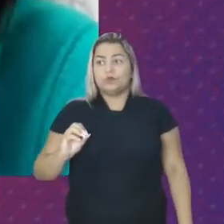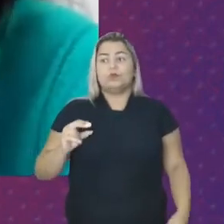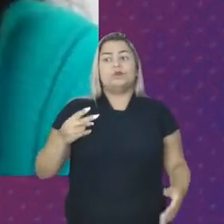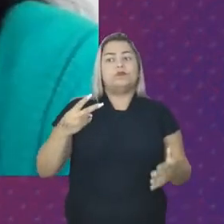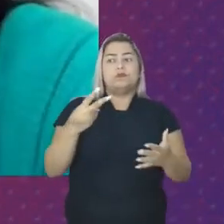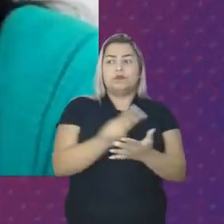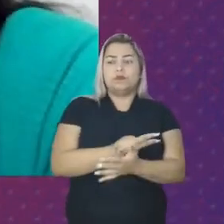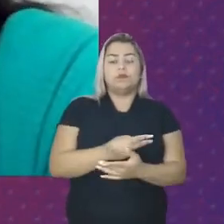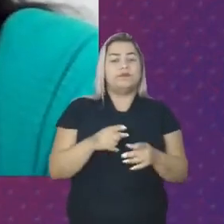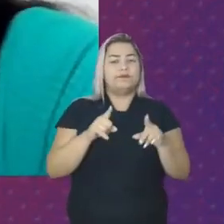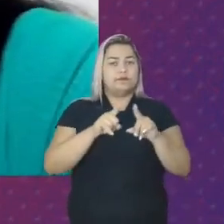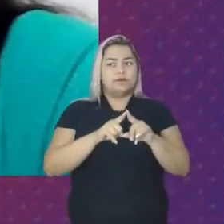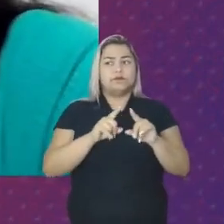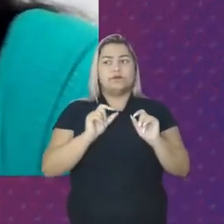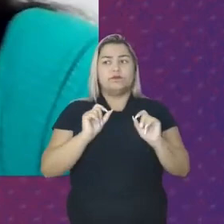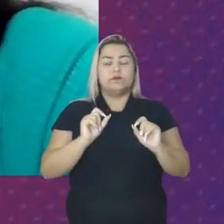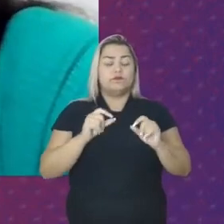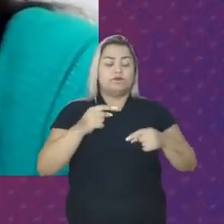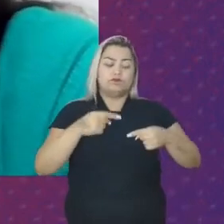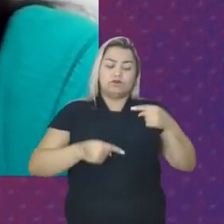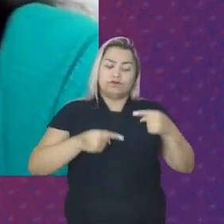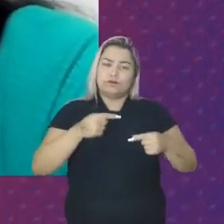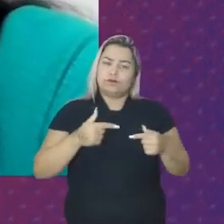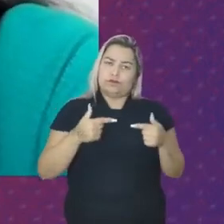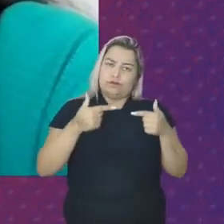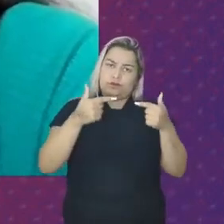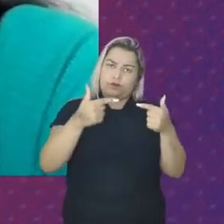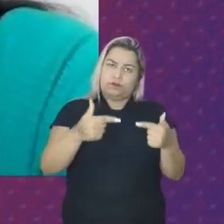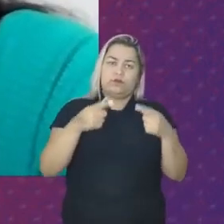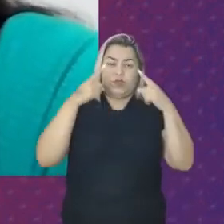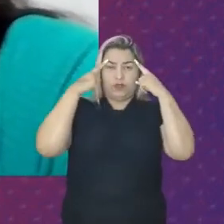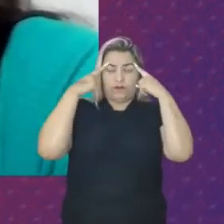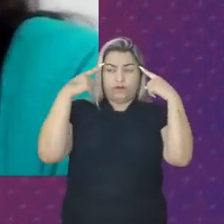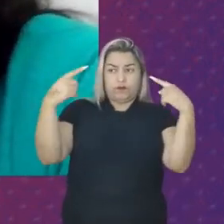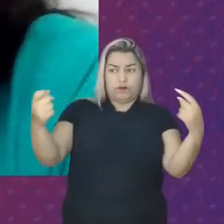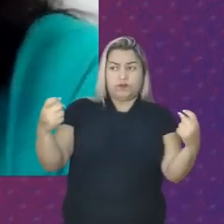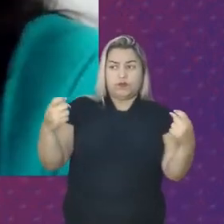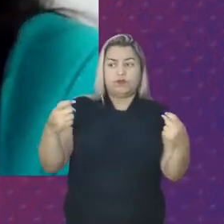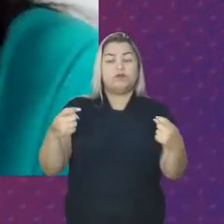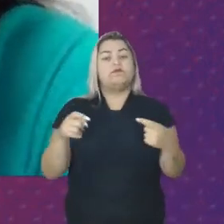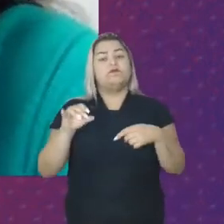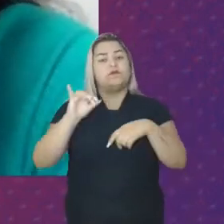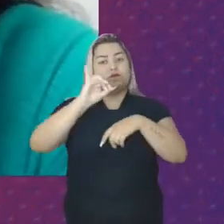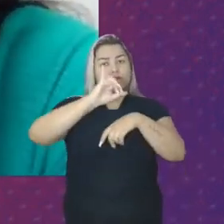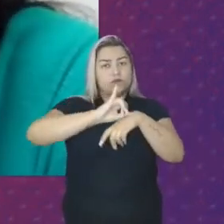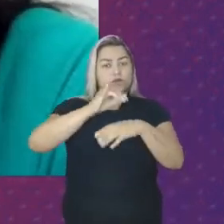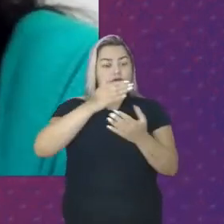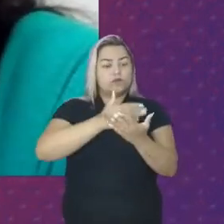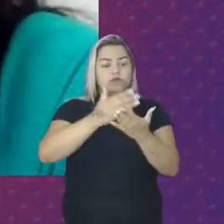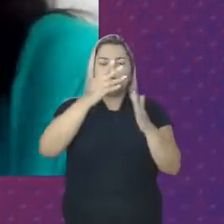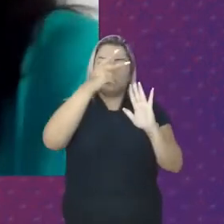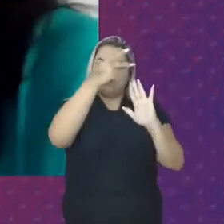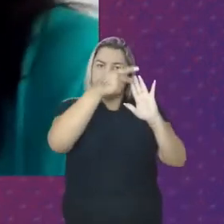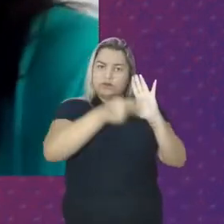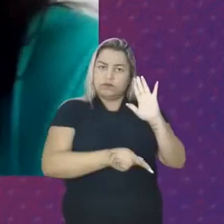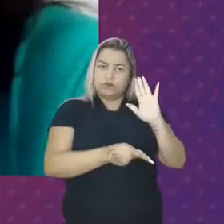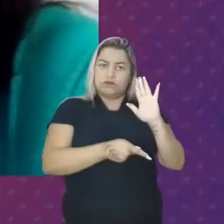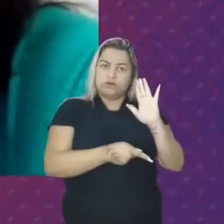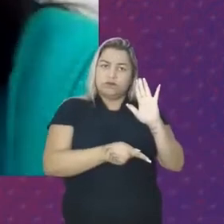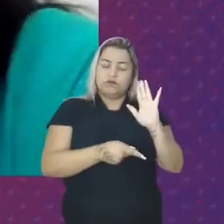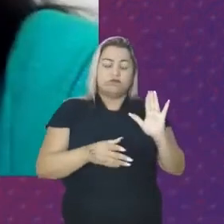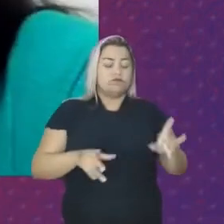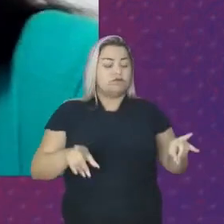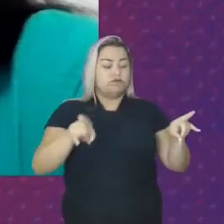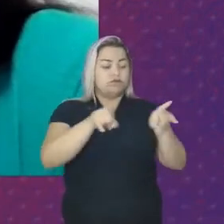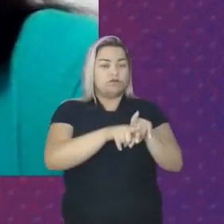mais executivo, né, da política de enfrentamento à violência. Então, a central, que começa como um projeto de parceria com o Ministério